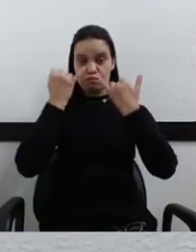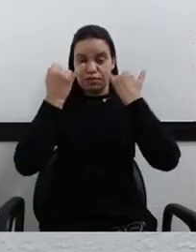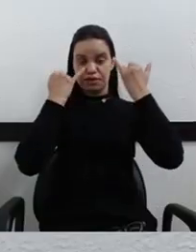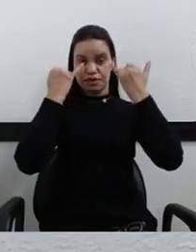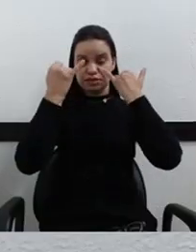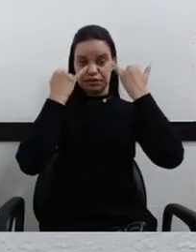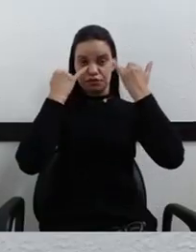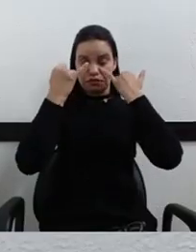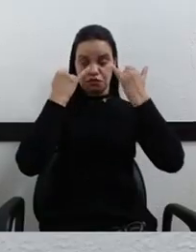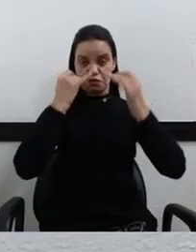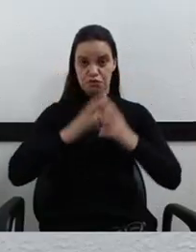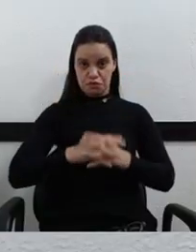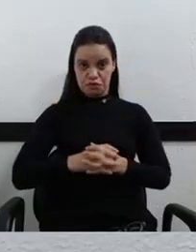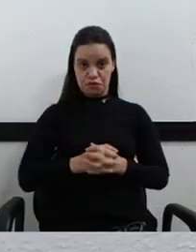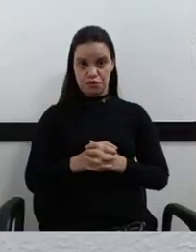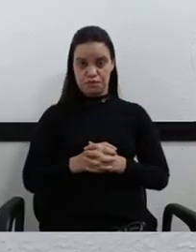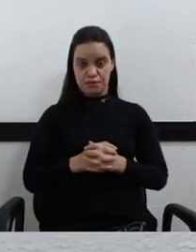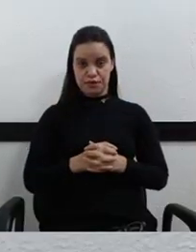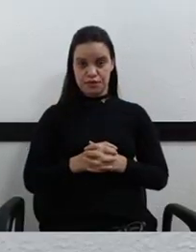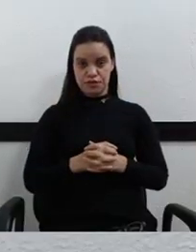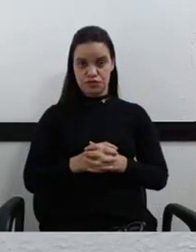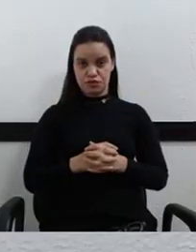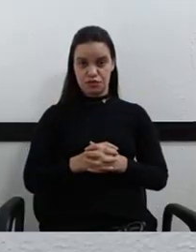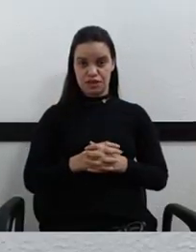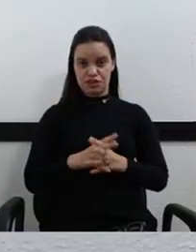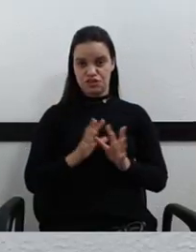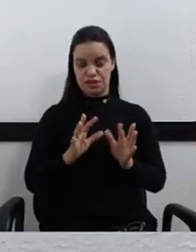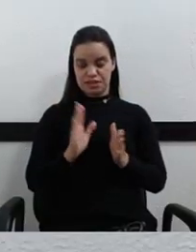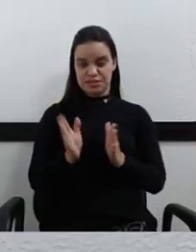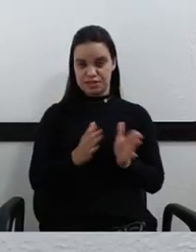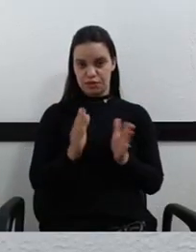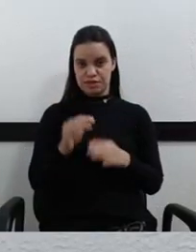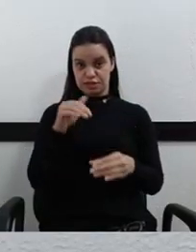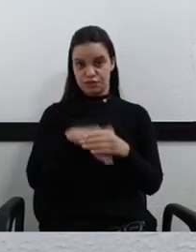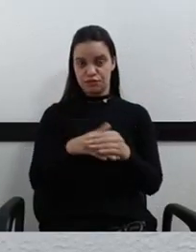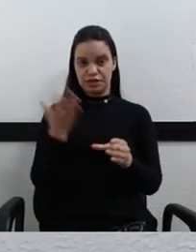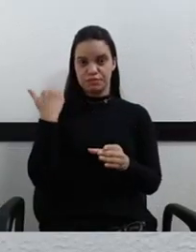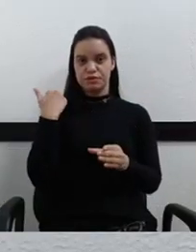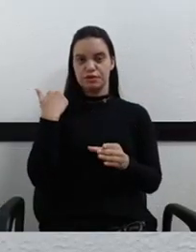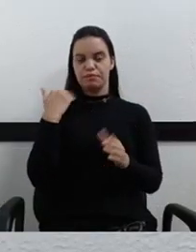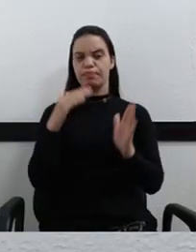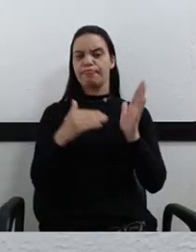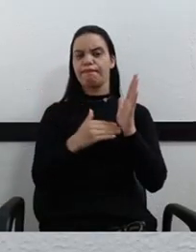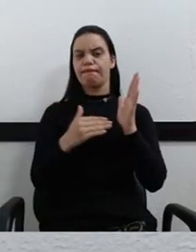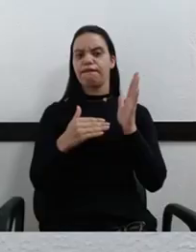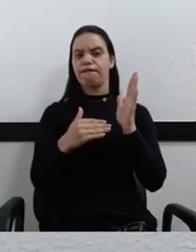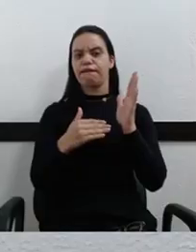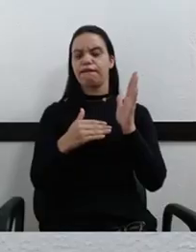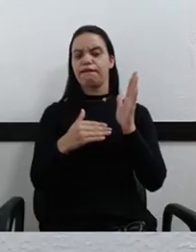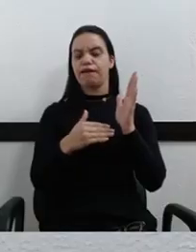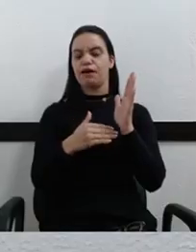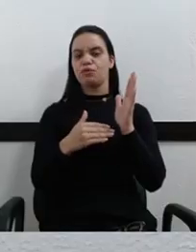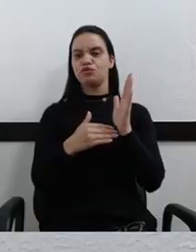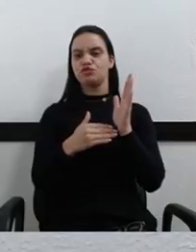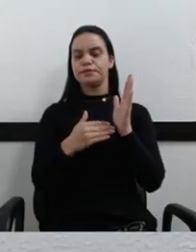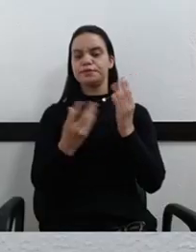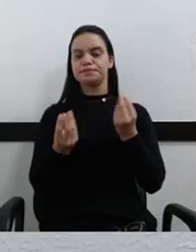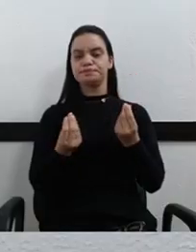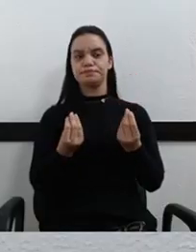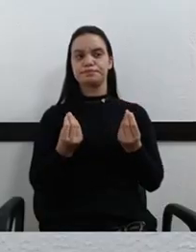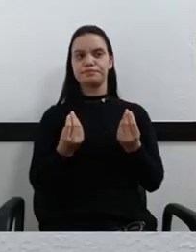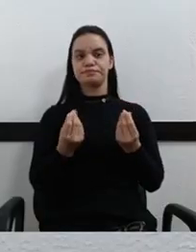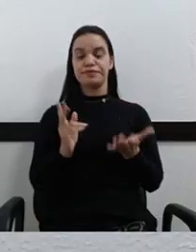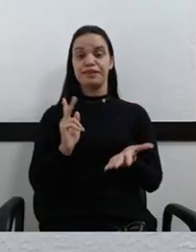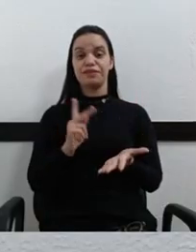ao no processo, não, a questão de ordem que a gente votou anteriormente. Na última questão, que foi a questão das compensações,